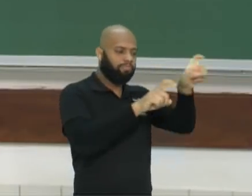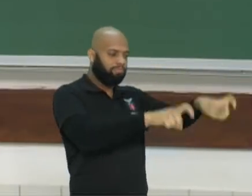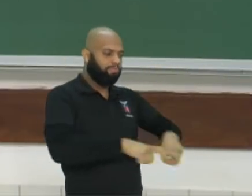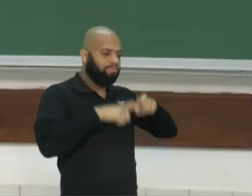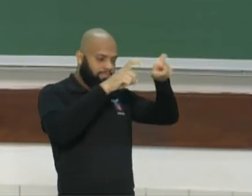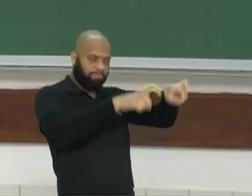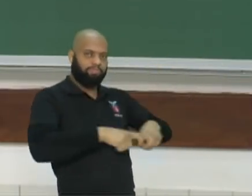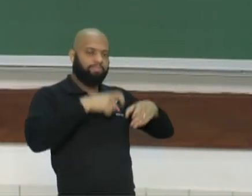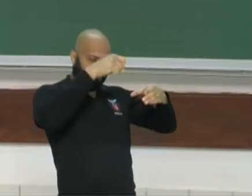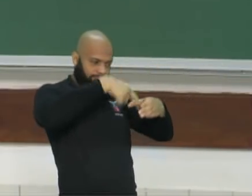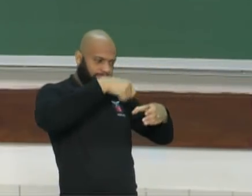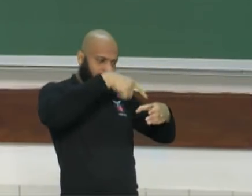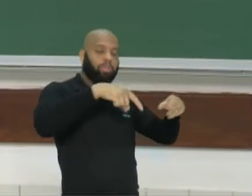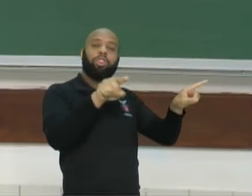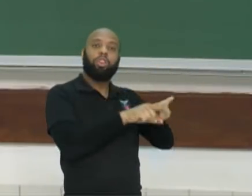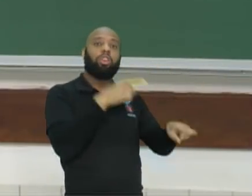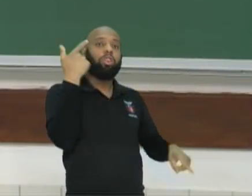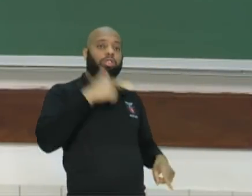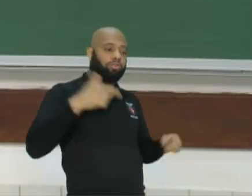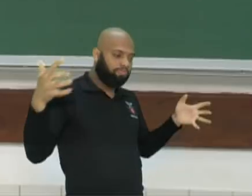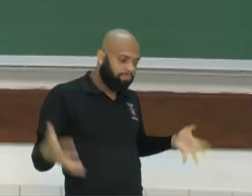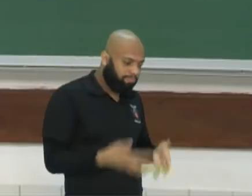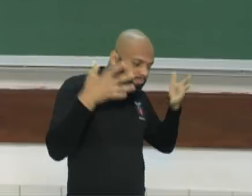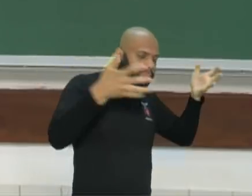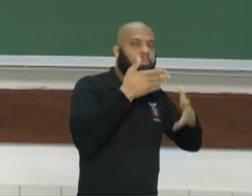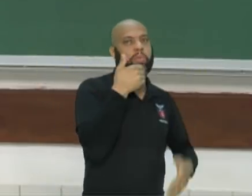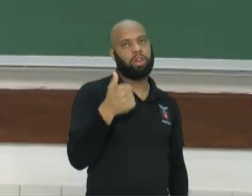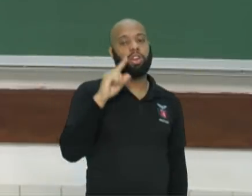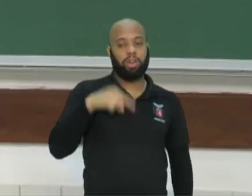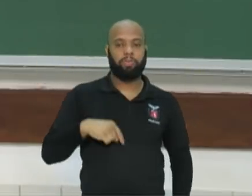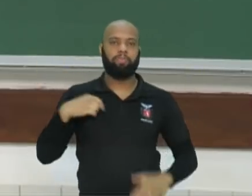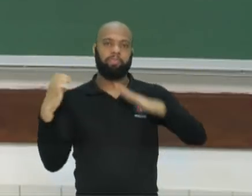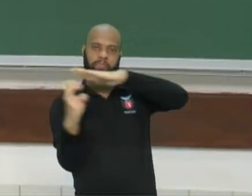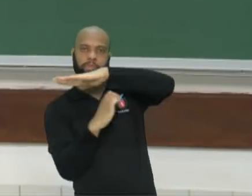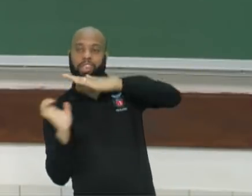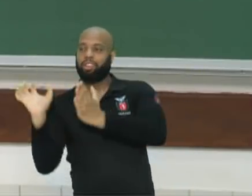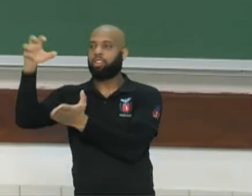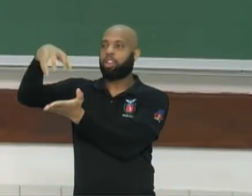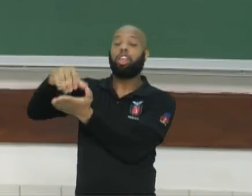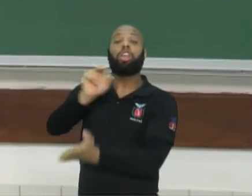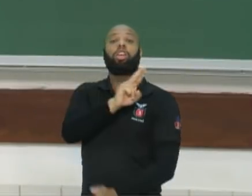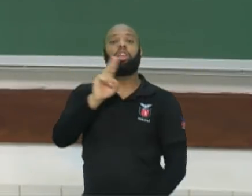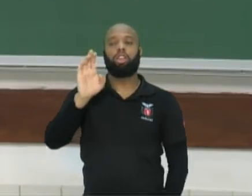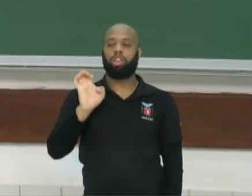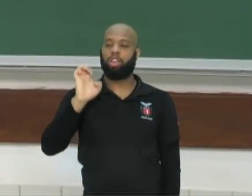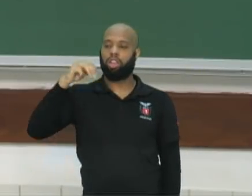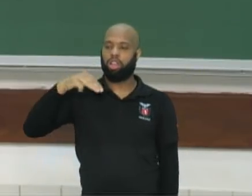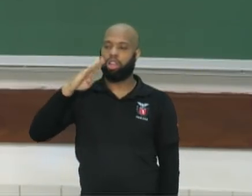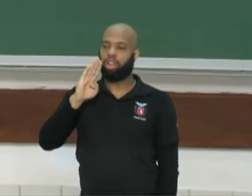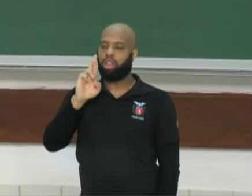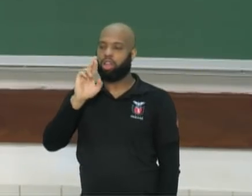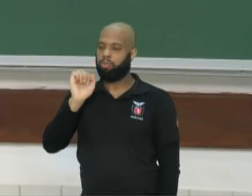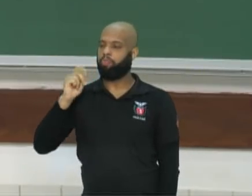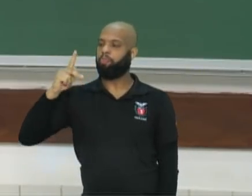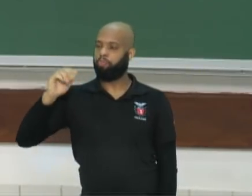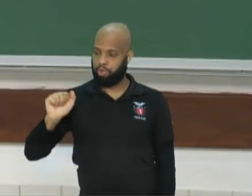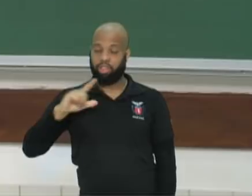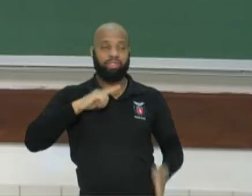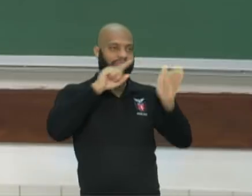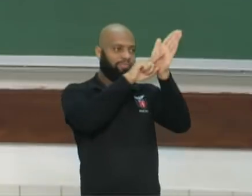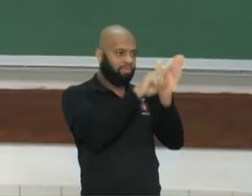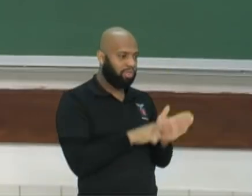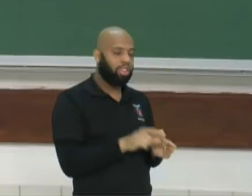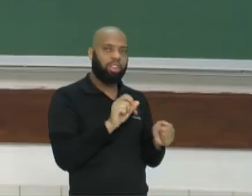produção, que aumentem a produção agropecuária. Então, é responsável por pesquisas científicas voltadas para